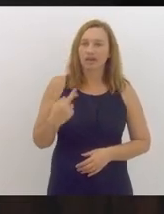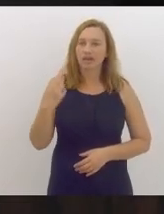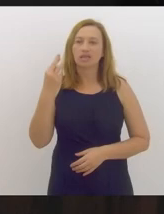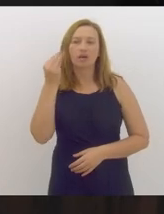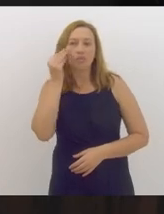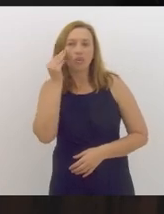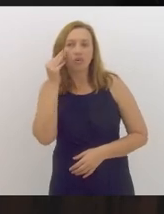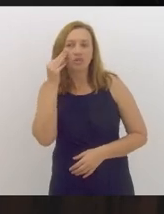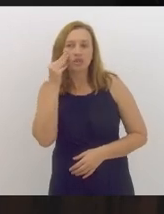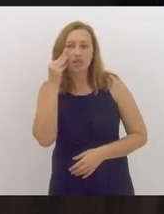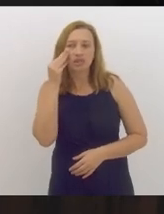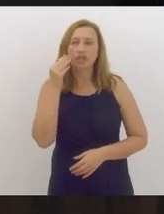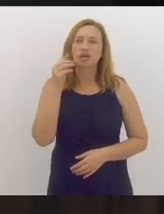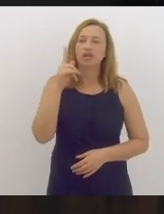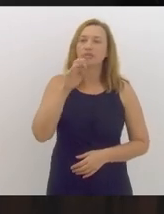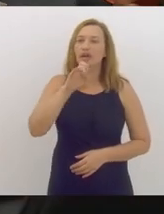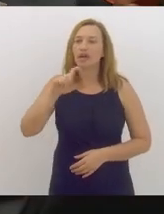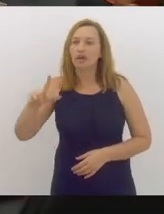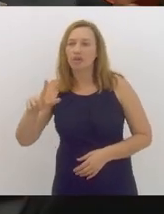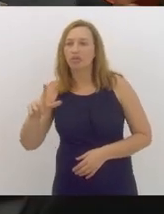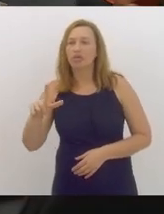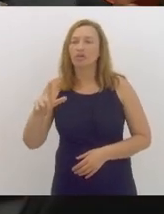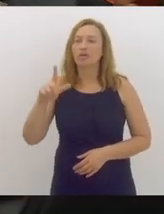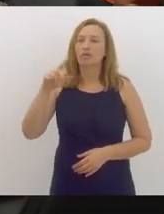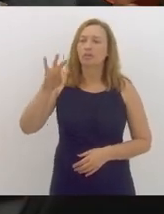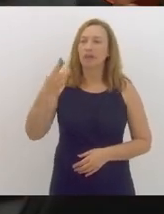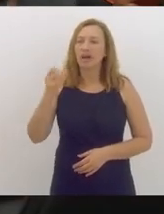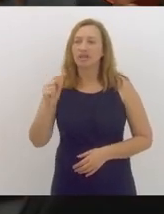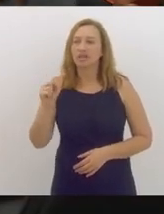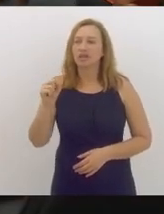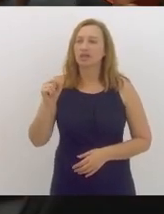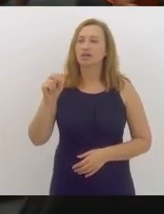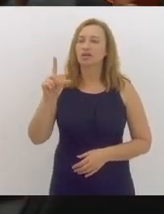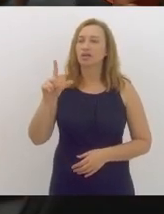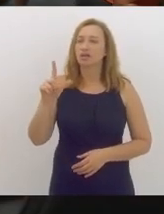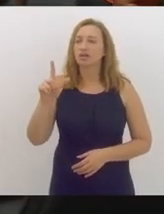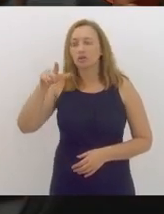Mônica, Librelon, Marta Rocha, Luiz Paulo,